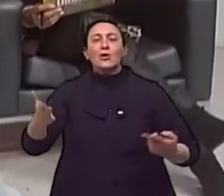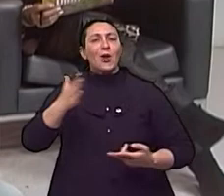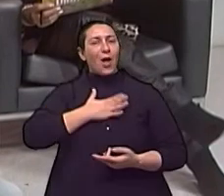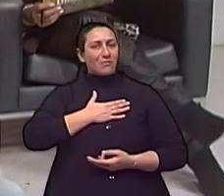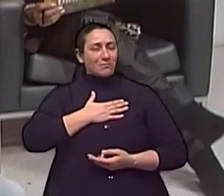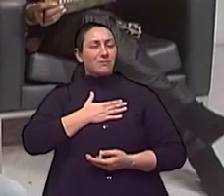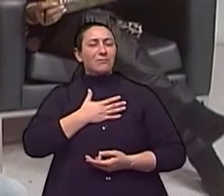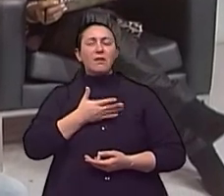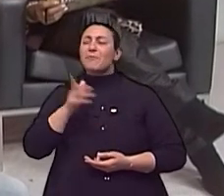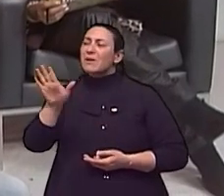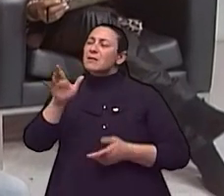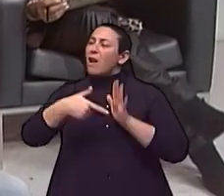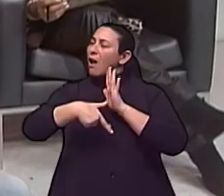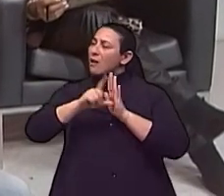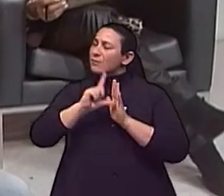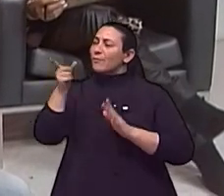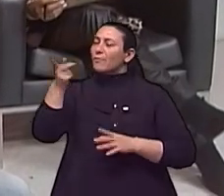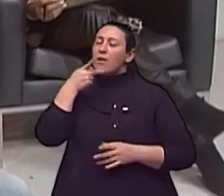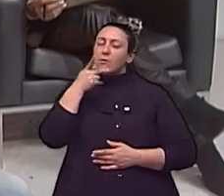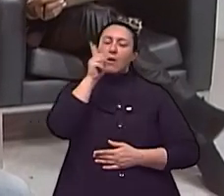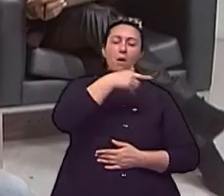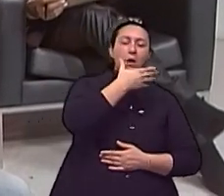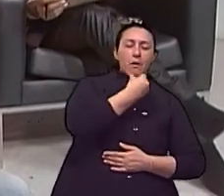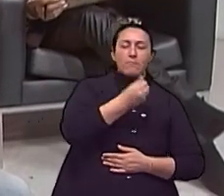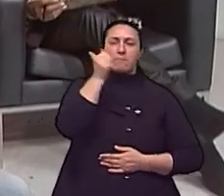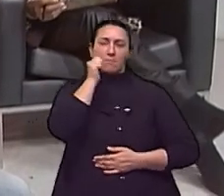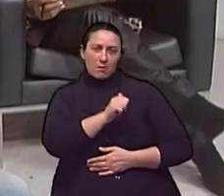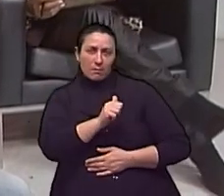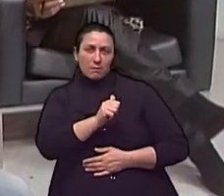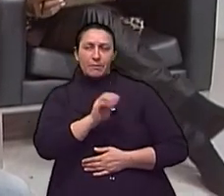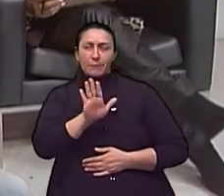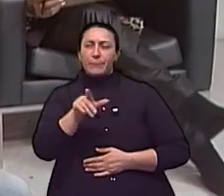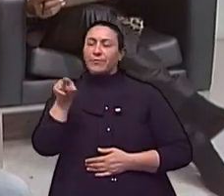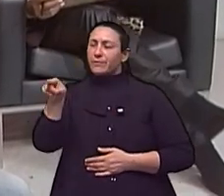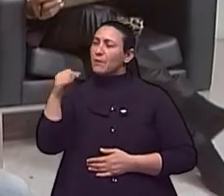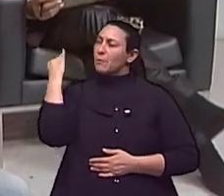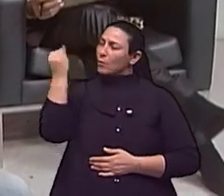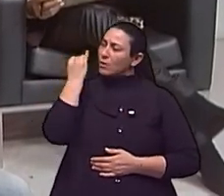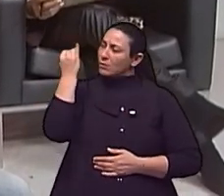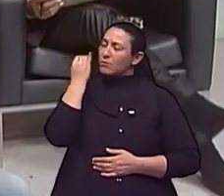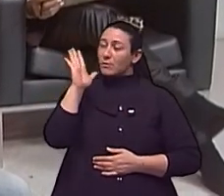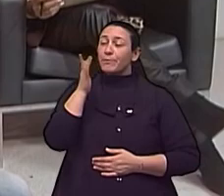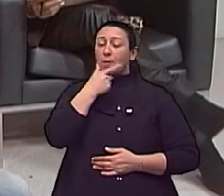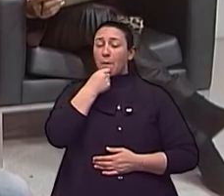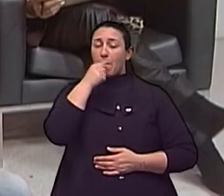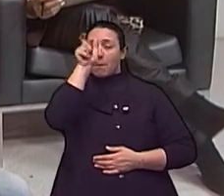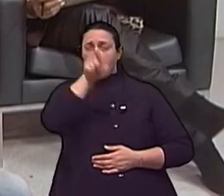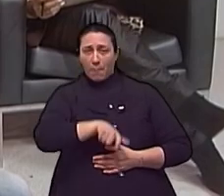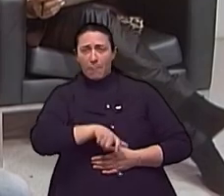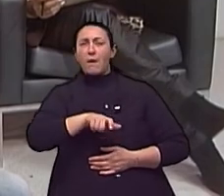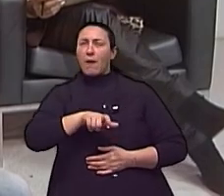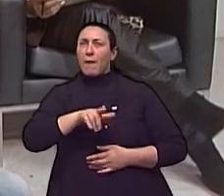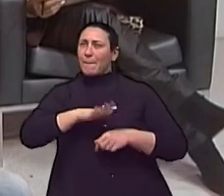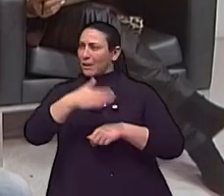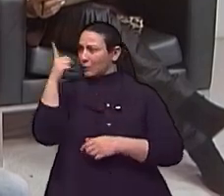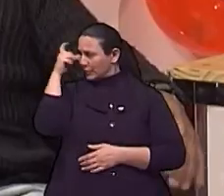do primeiro bloco sobre a questão masculino feminino é a questão de gênero para os homens esse movimento é mais difícil acho